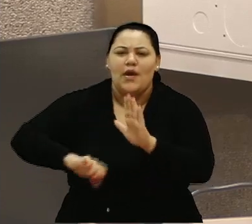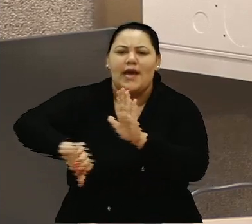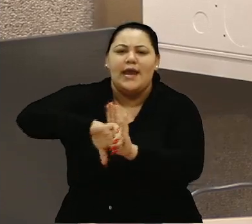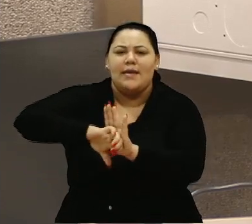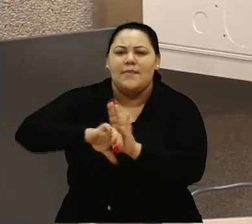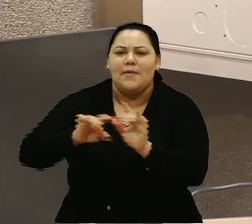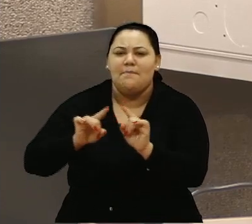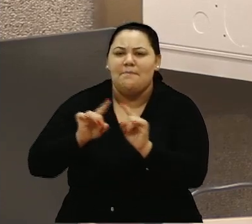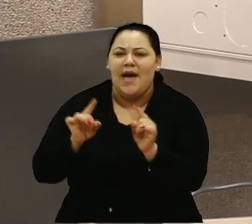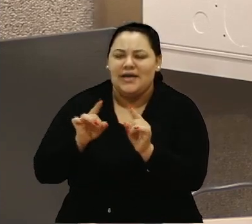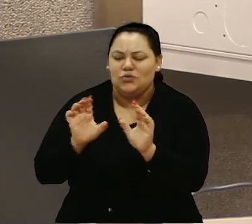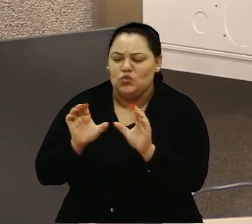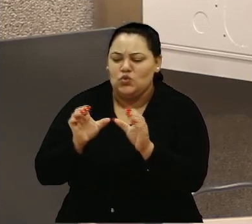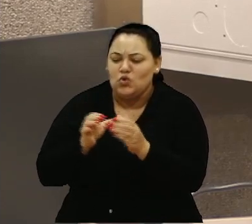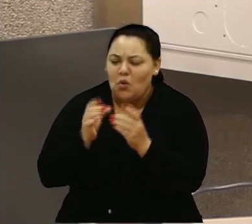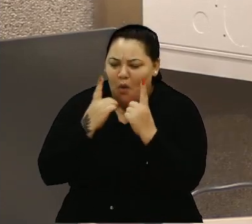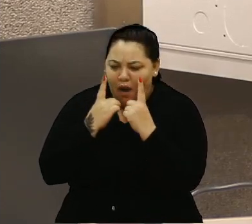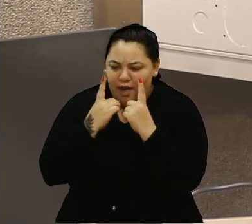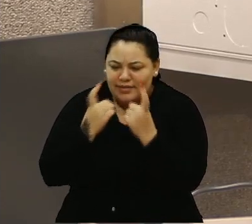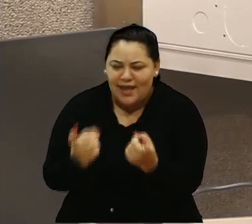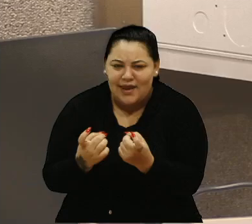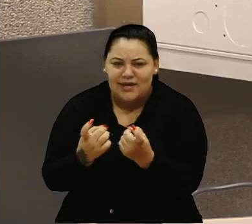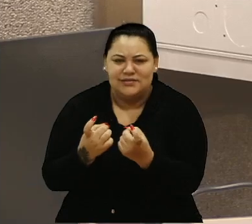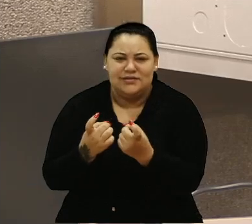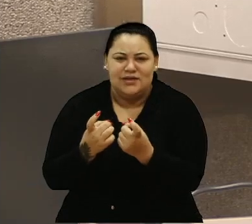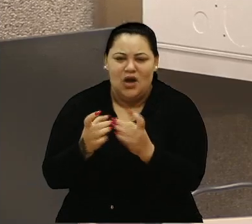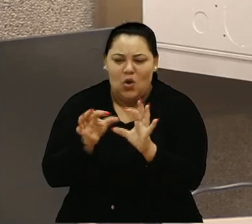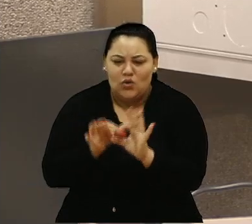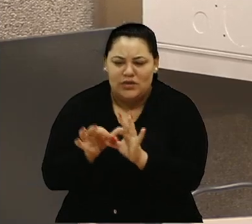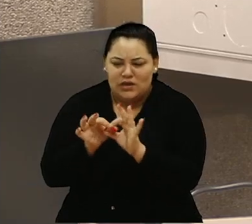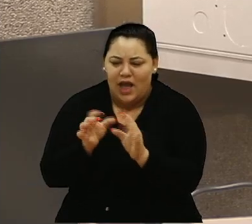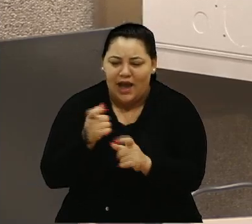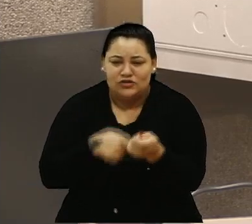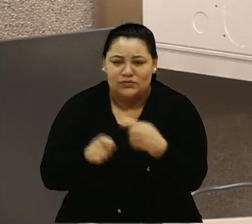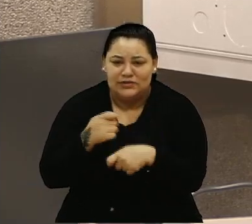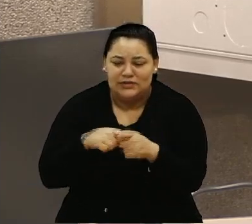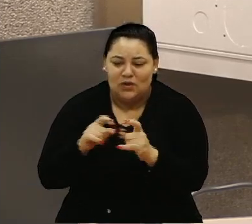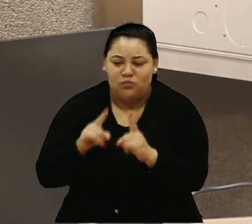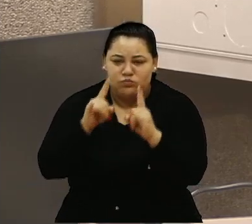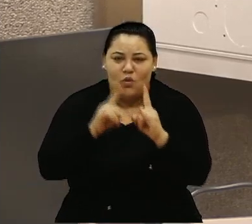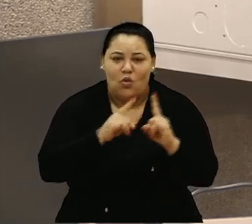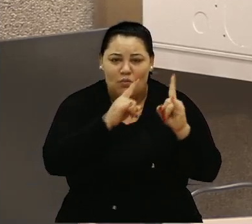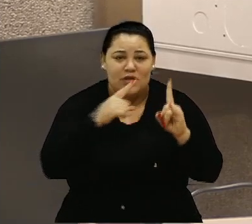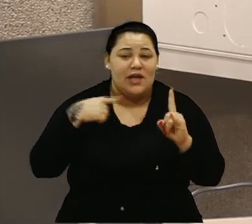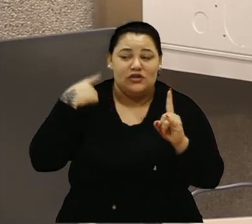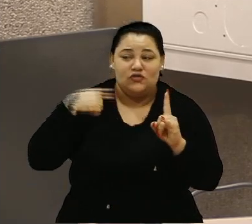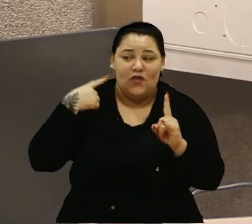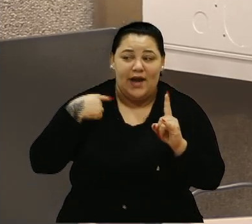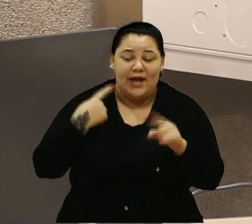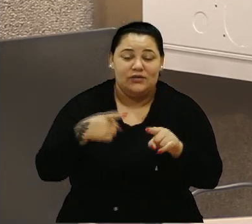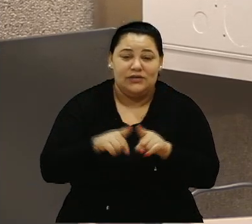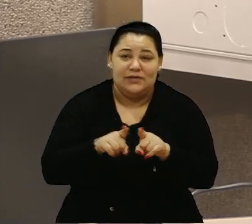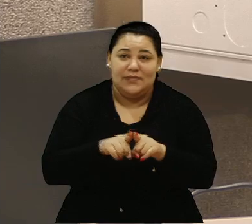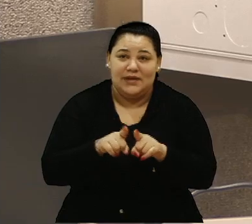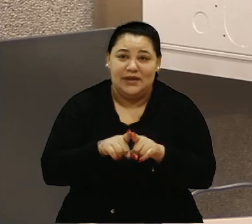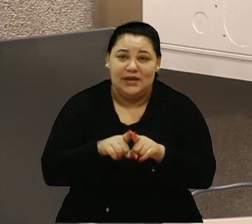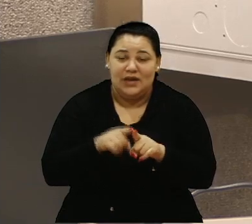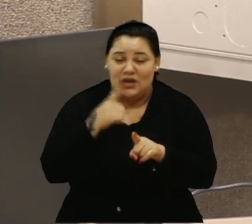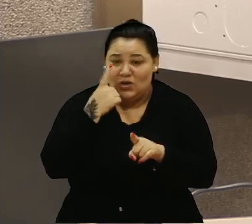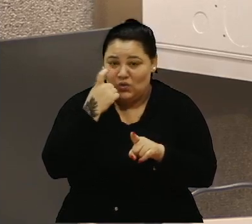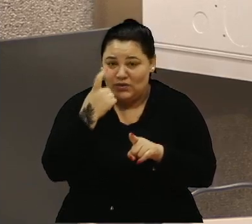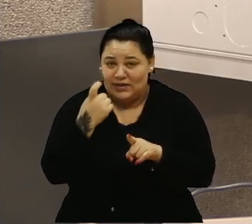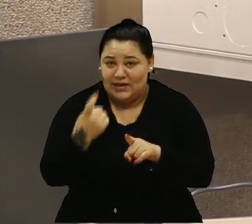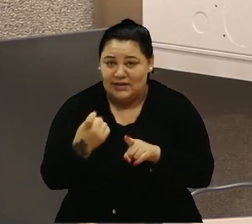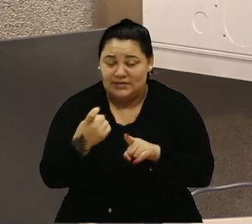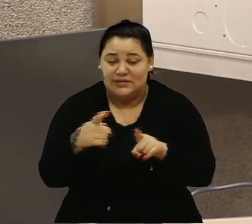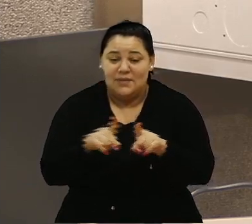de interesses vinculados às administrações de condomínio e a advogados. Declaração de líder para a bancada do PCdoB, senhor presidente. Muito